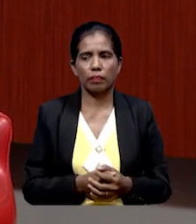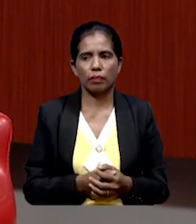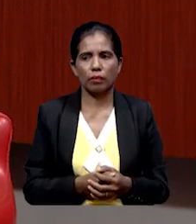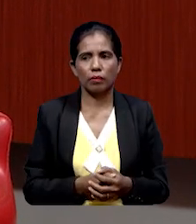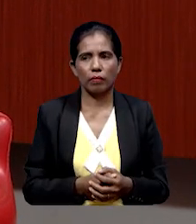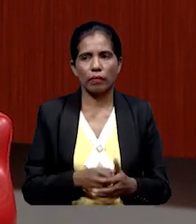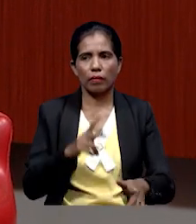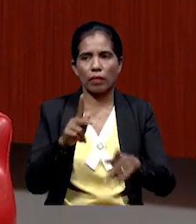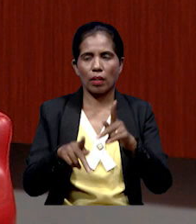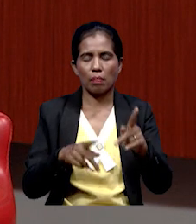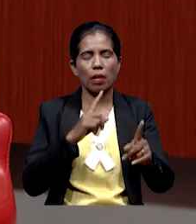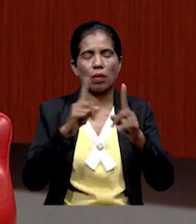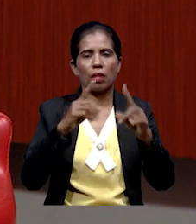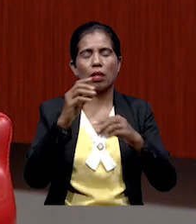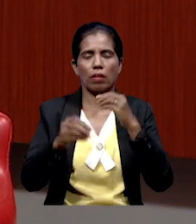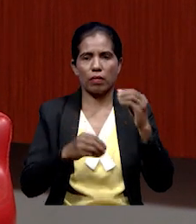é uma questão com a